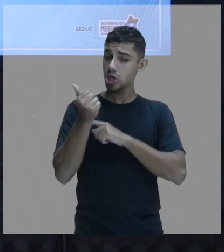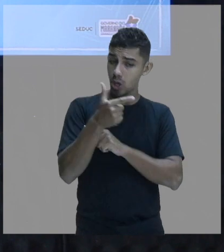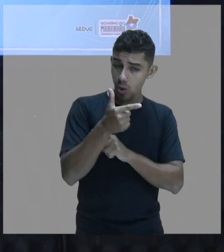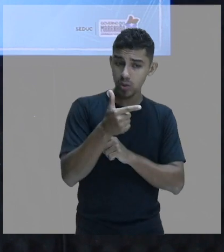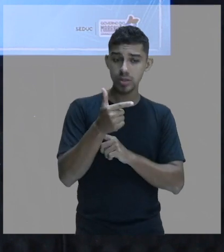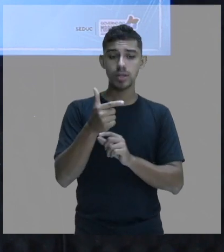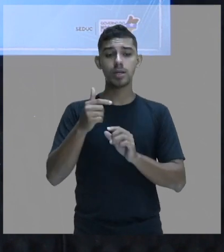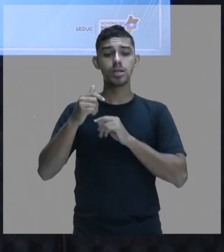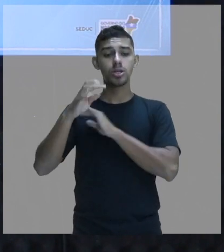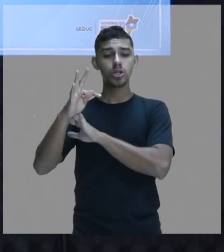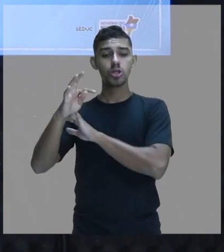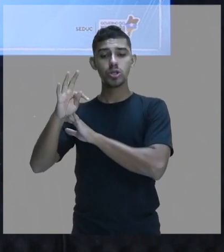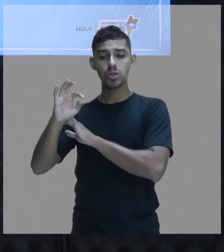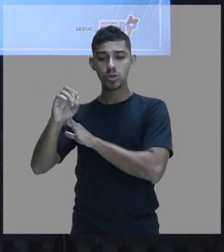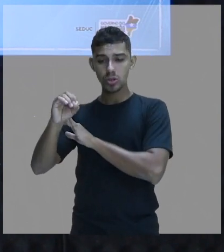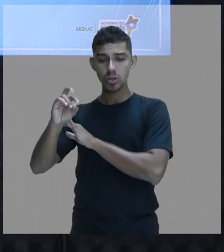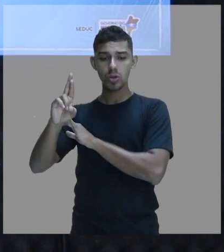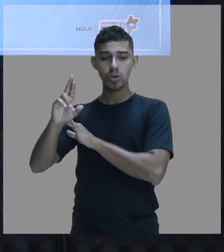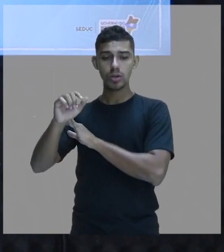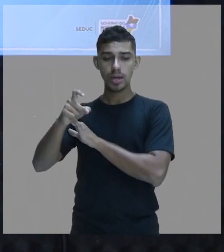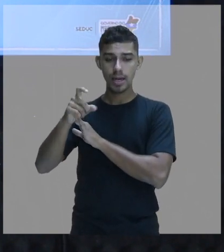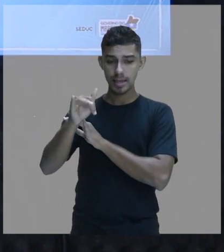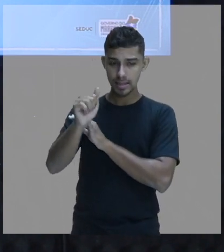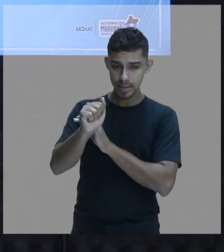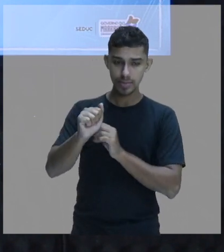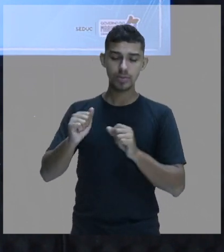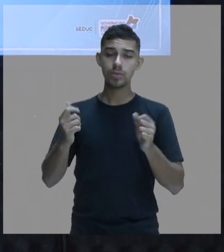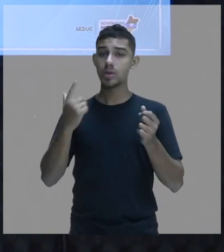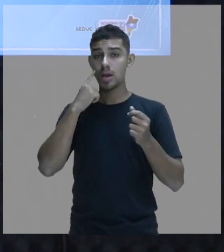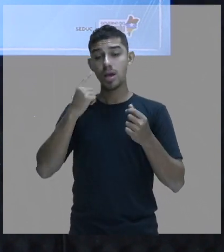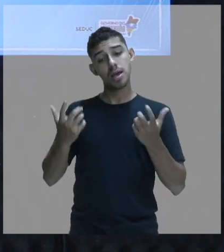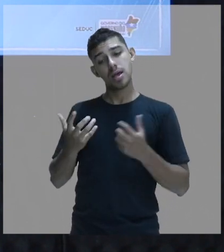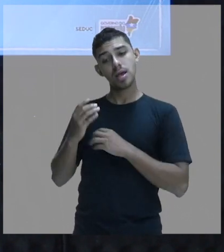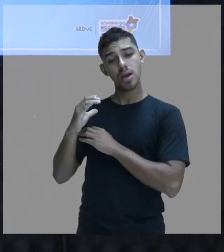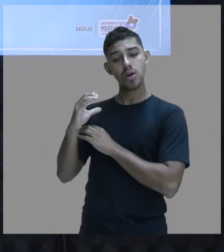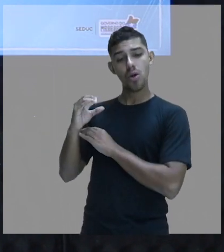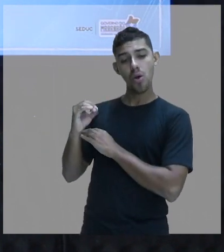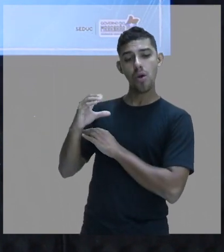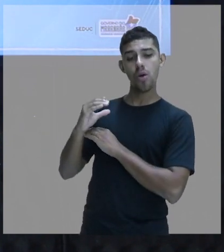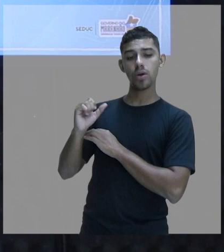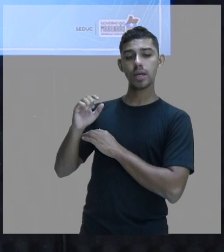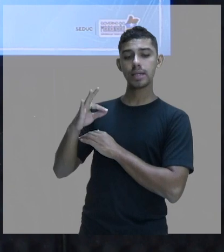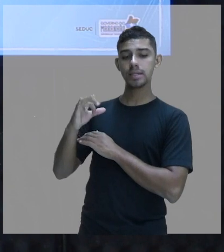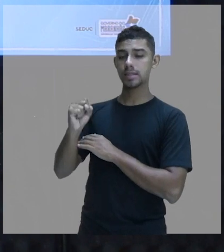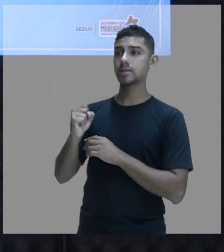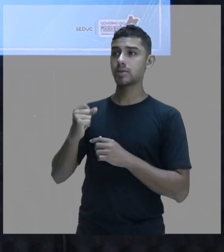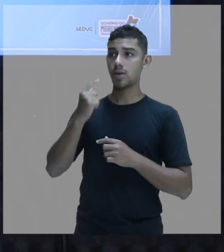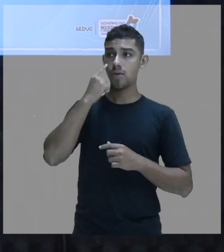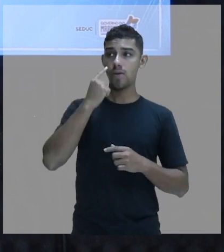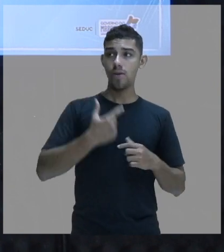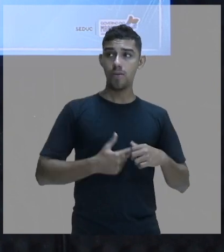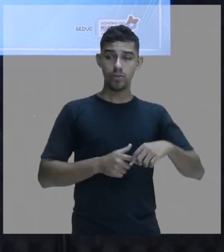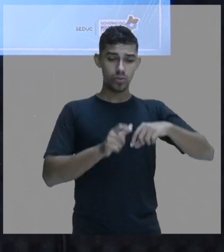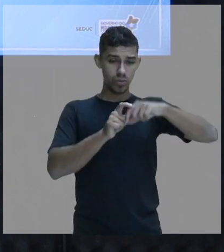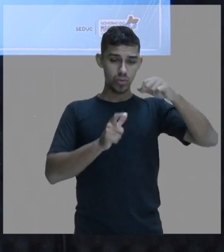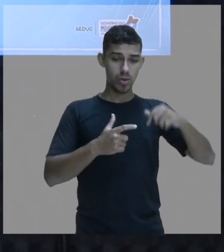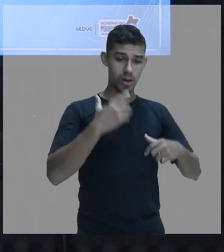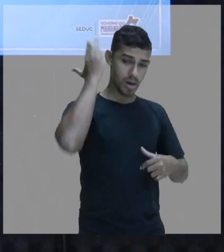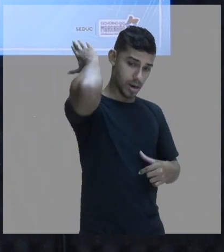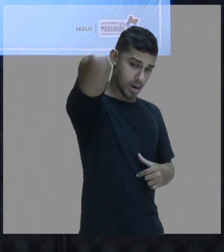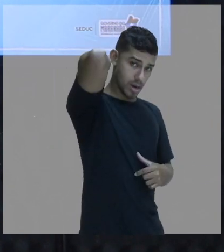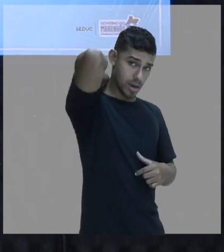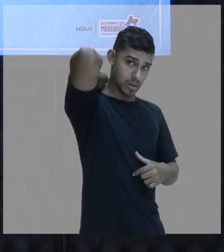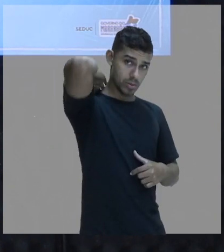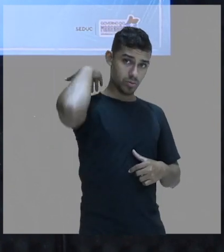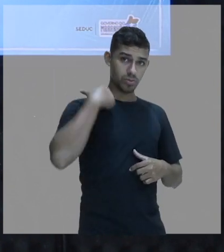do sacro e o cóccix, tá certo? Aqui é uma vista anterior, aqui uma posterior e aqui uma